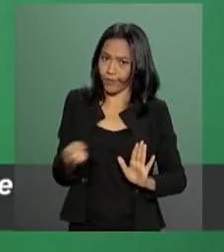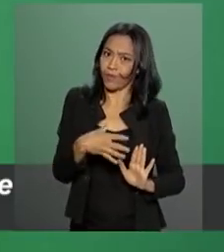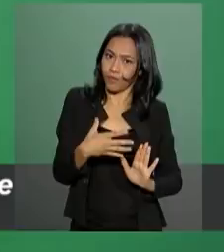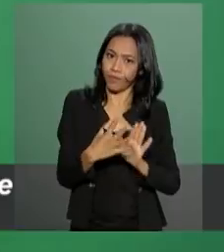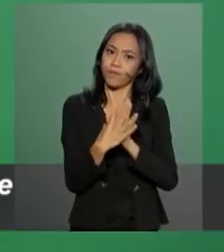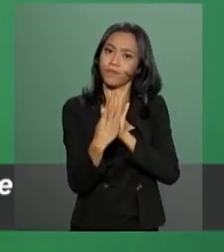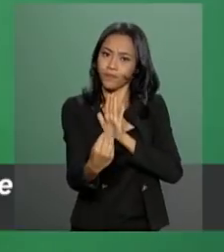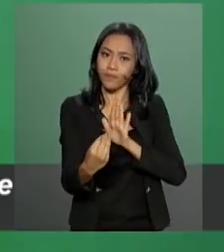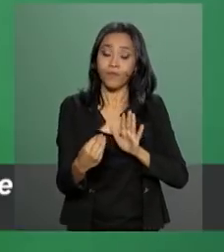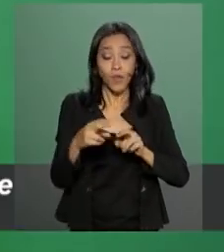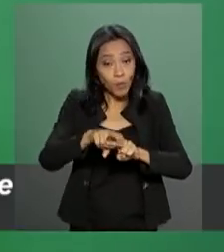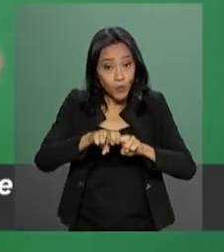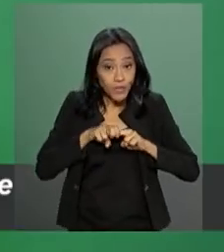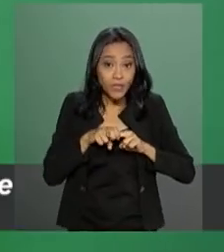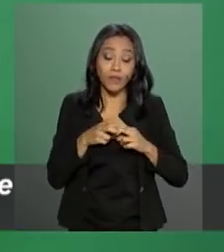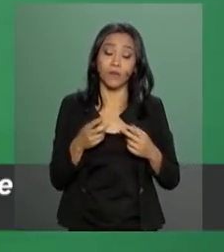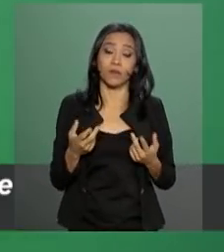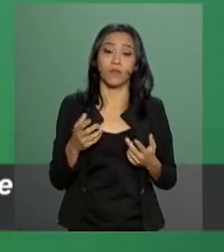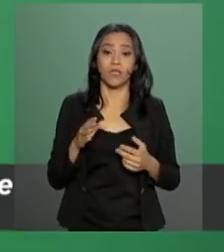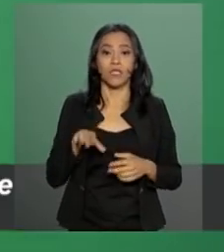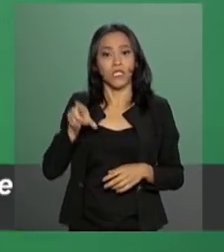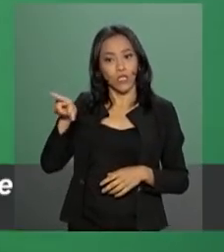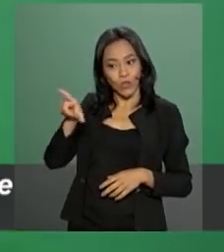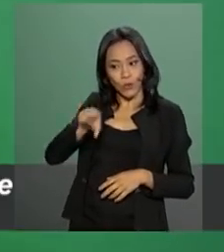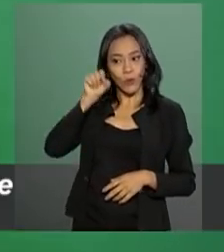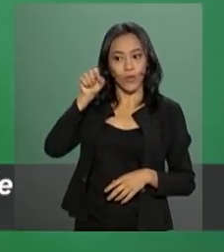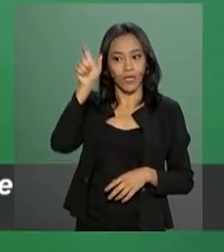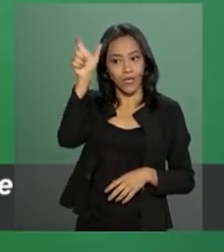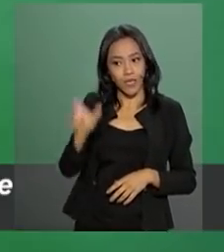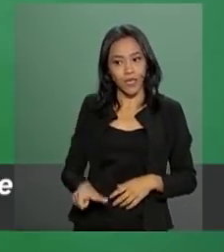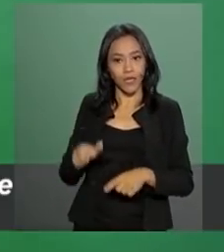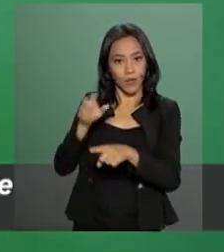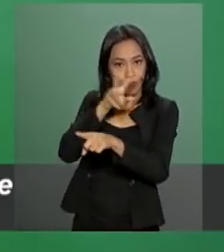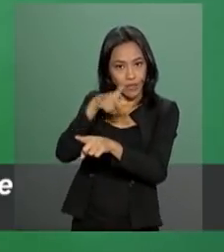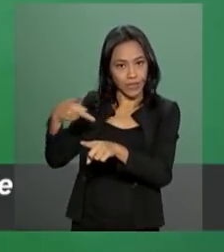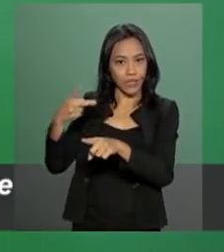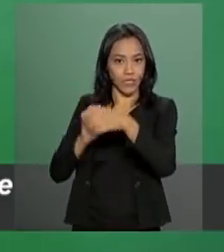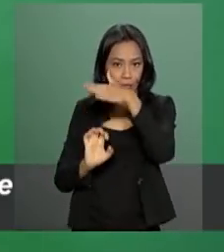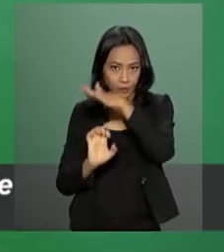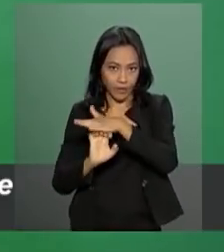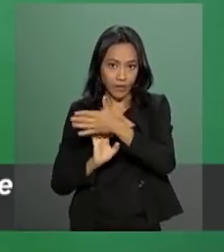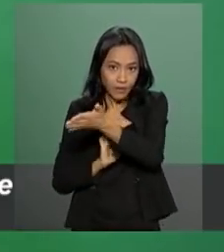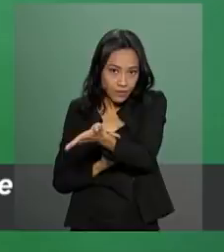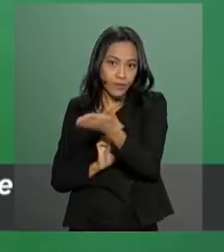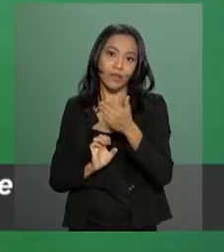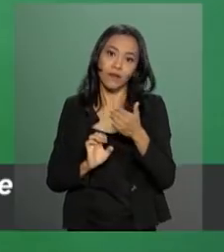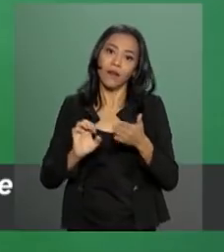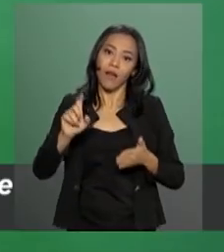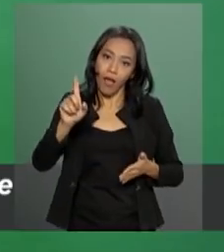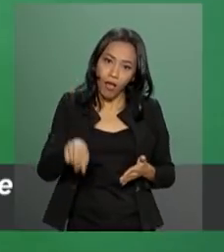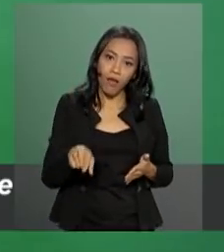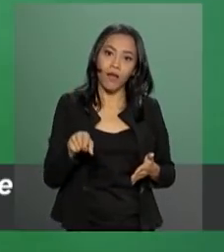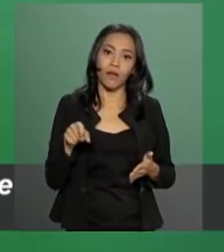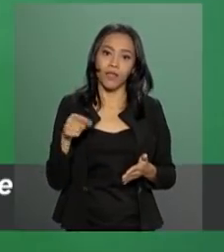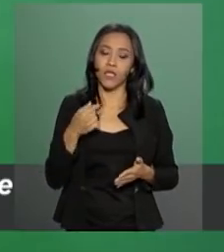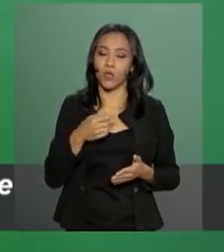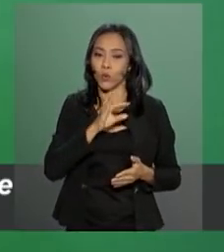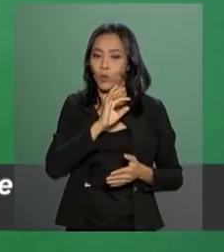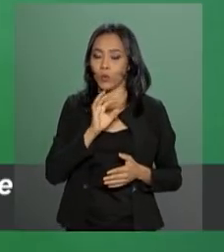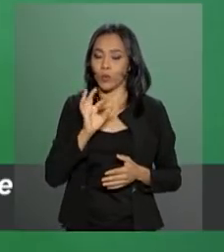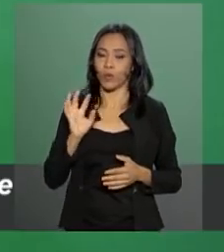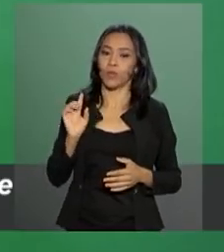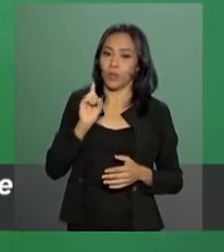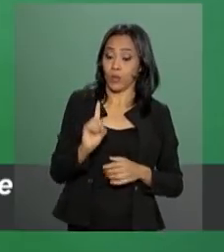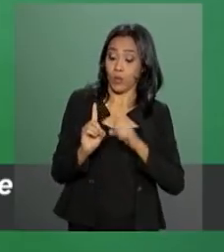que neste momento a escolher o presidente da embrapa - padilha houve exatamente este o blairo dizia nenhuma